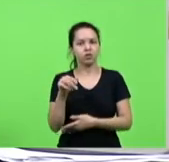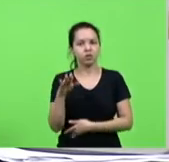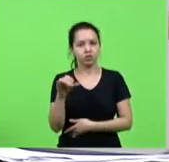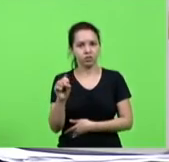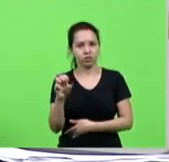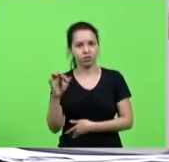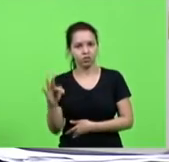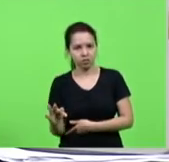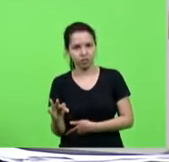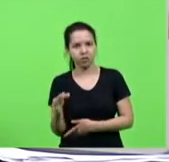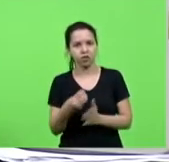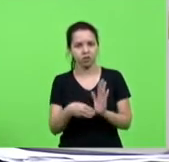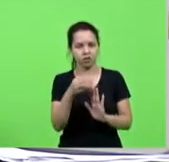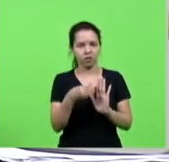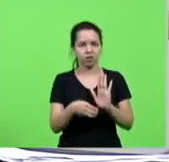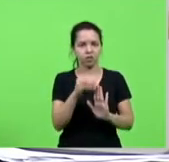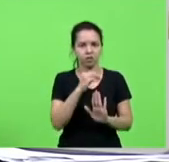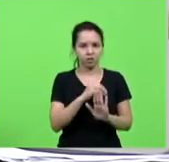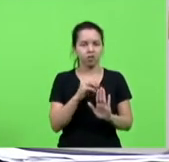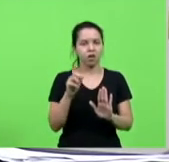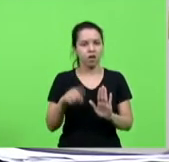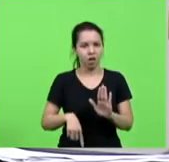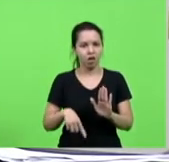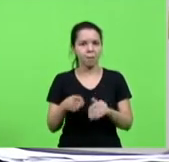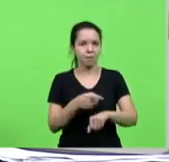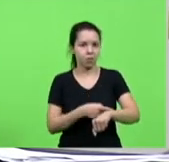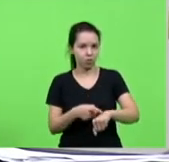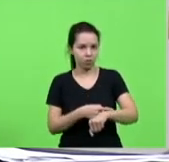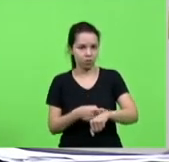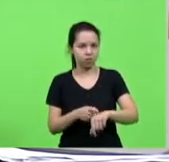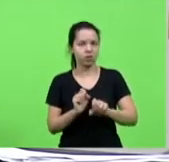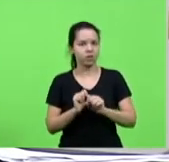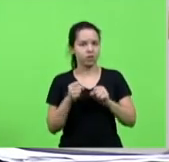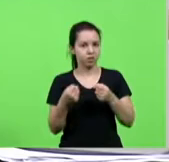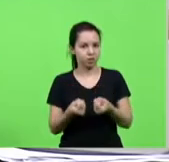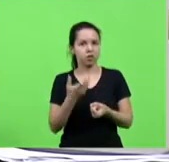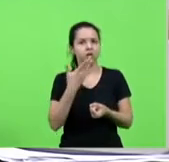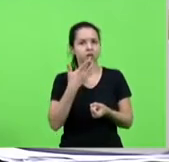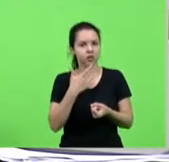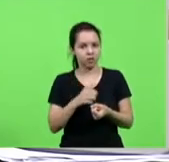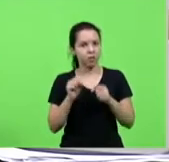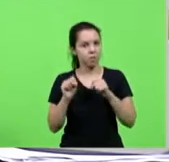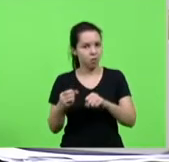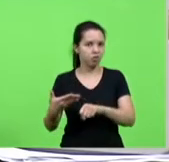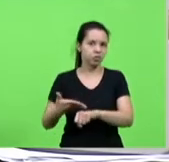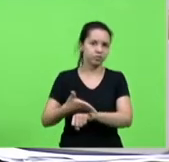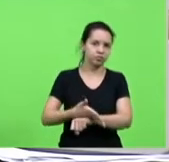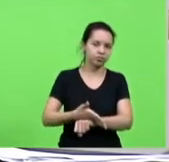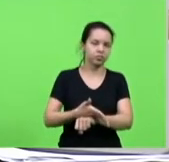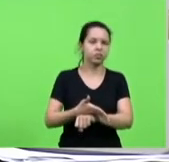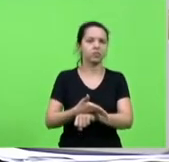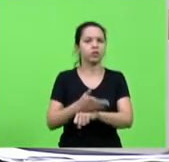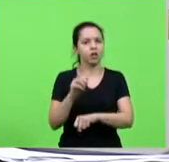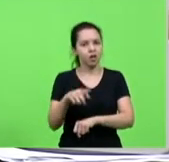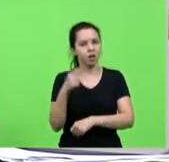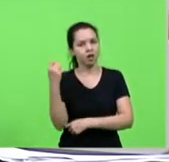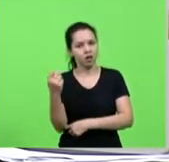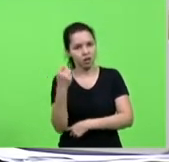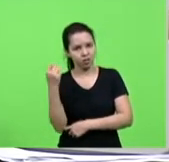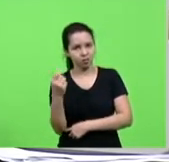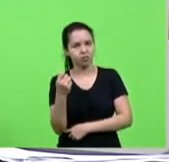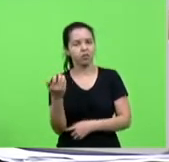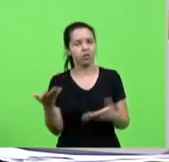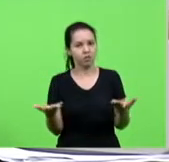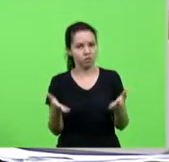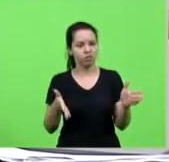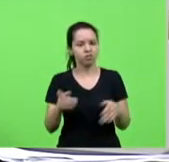que as cartilhas GLS são conteúdo pornográfico e está defendendo que as crianças tenham acesso a isso. Então, é grave e é atual o assunto